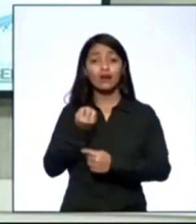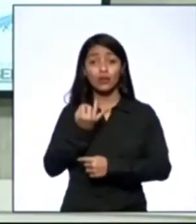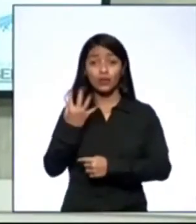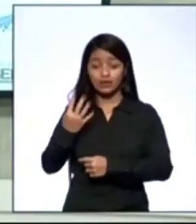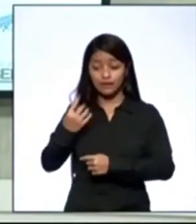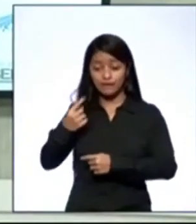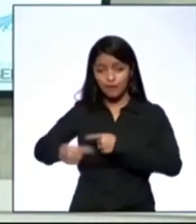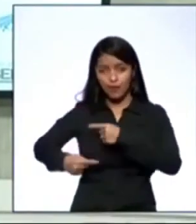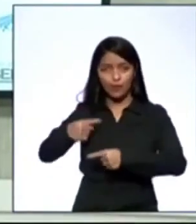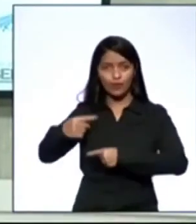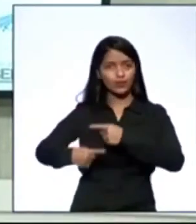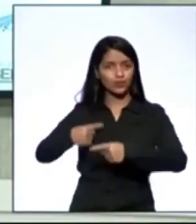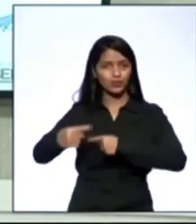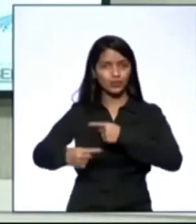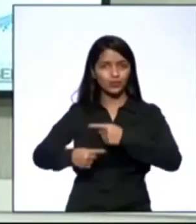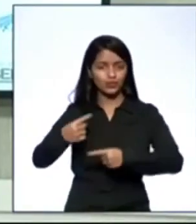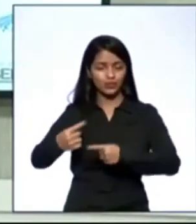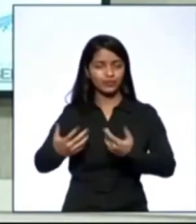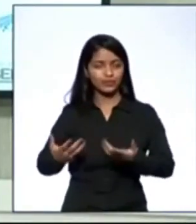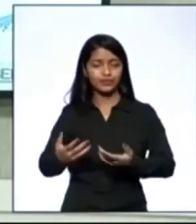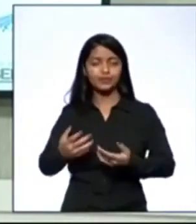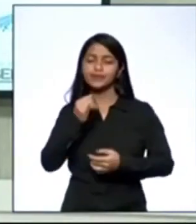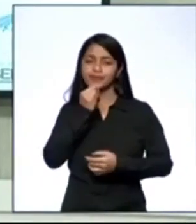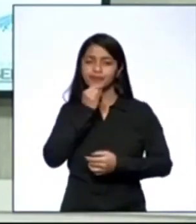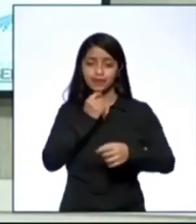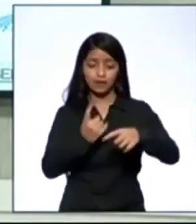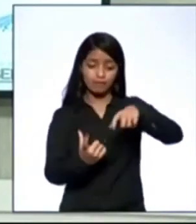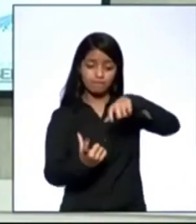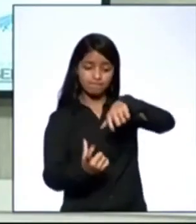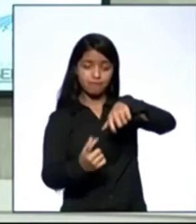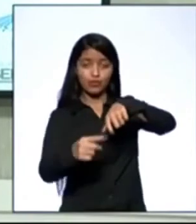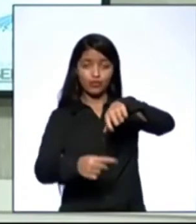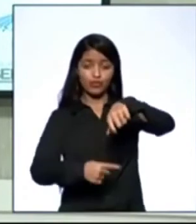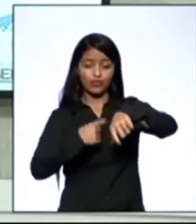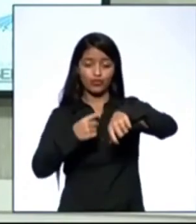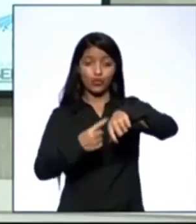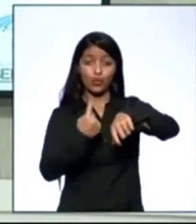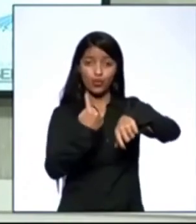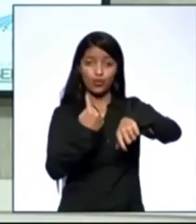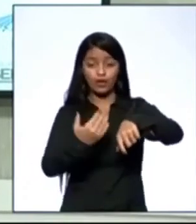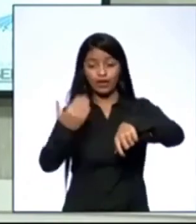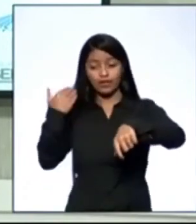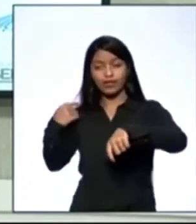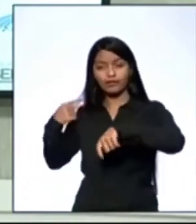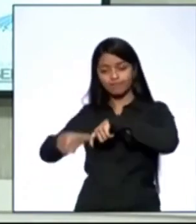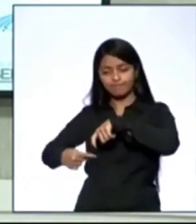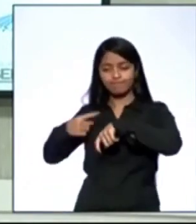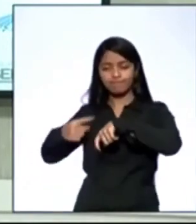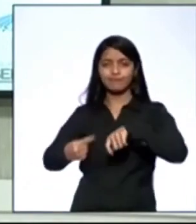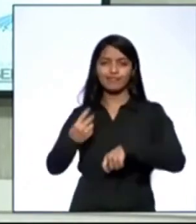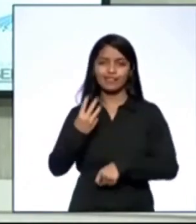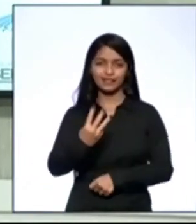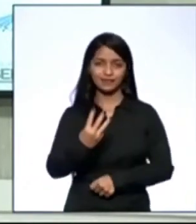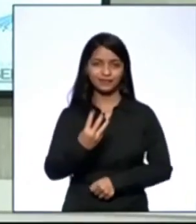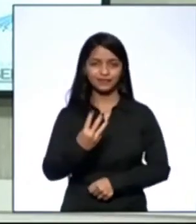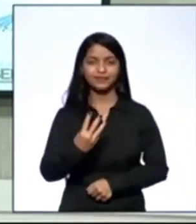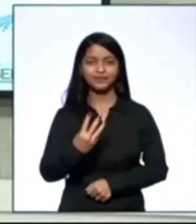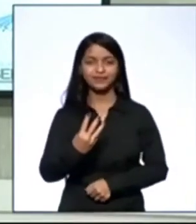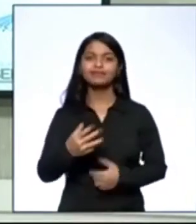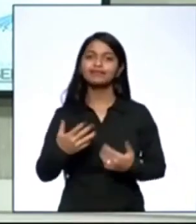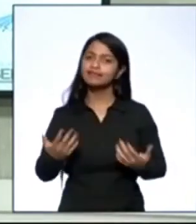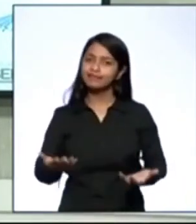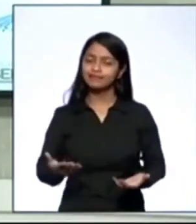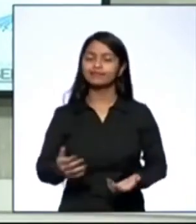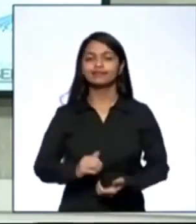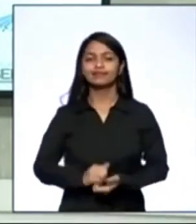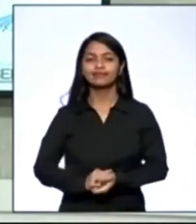catraca vai dar. Então, para cada volta que você dá na coroa, pedalando, a catraca dá 3. Então, da